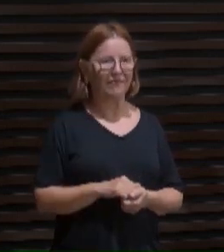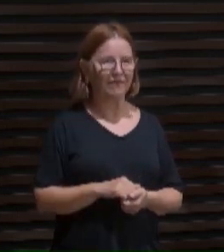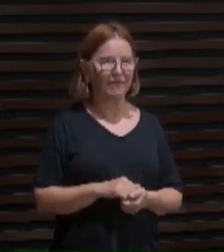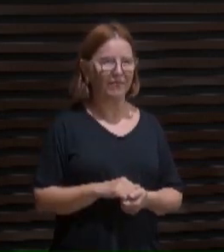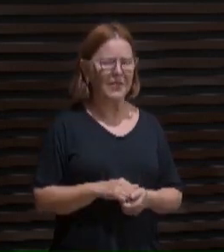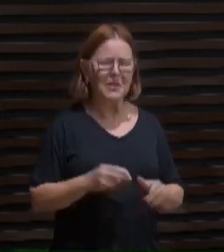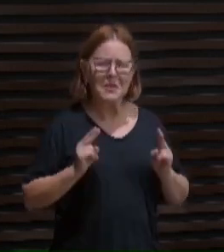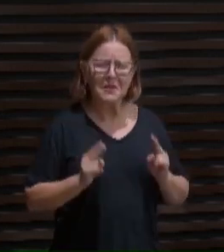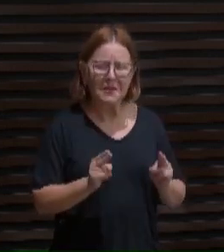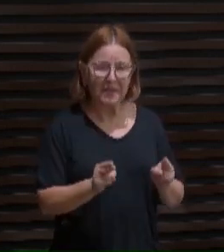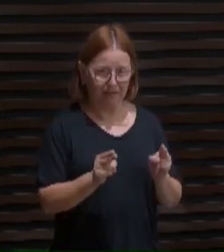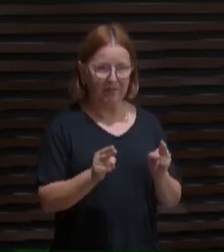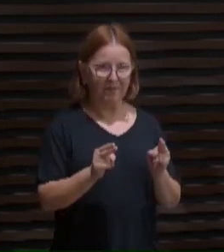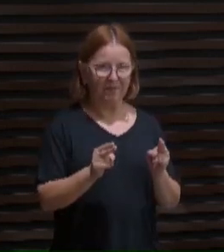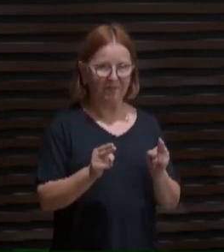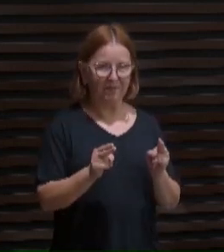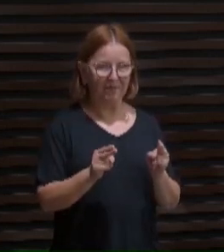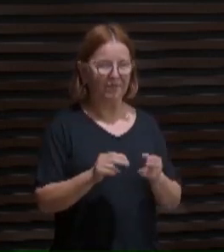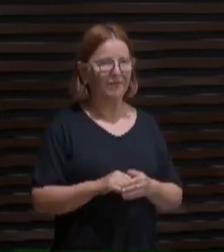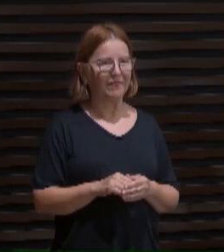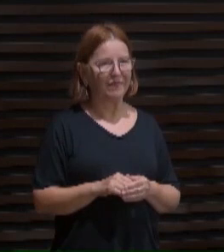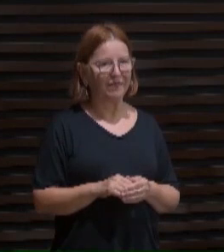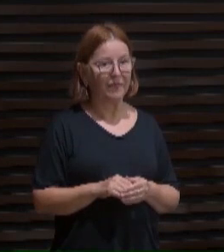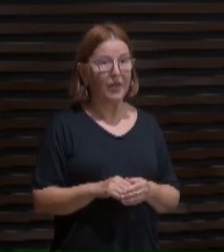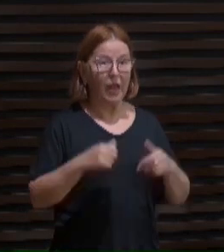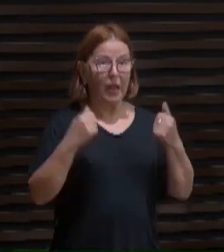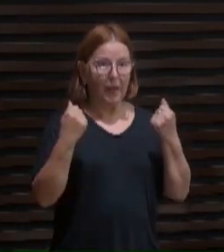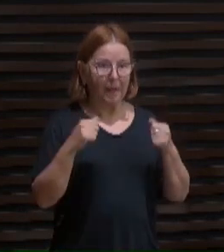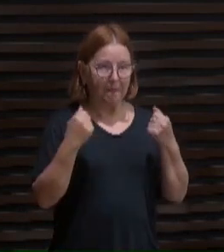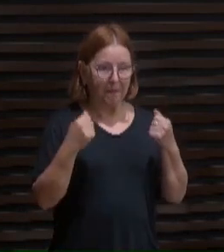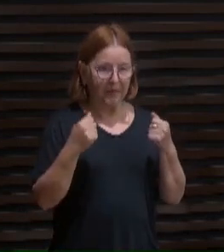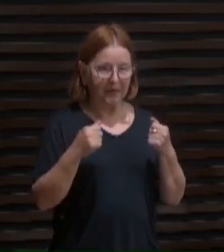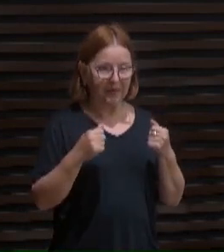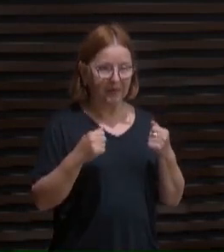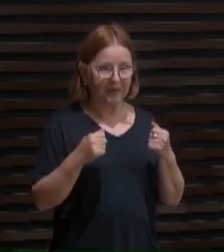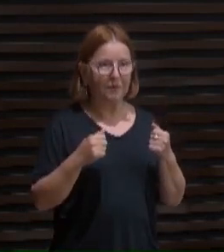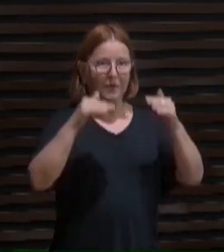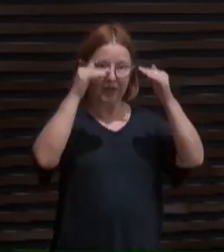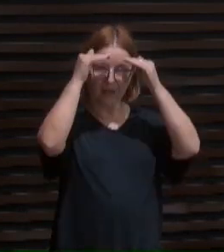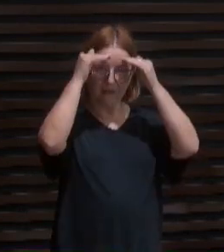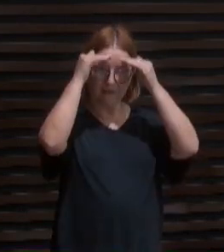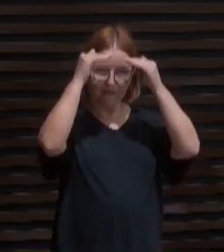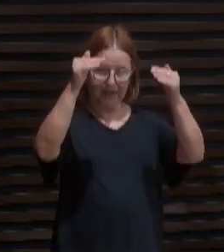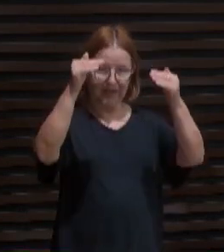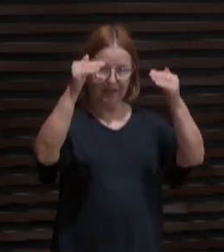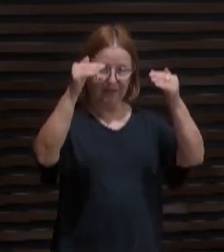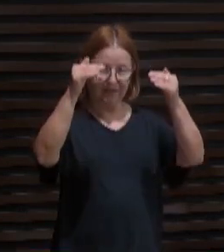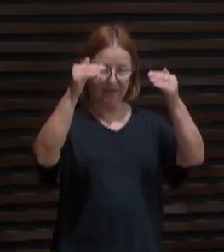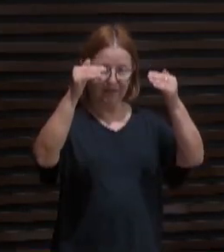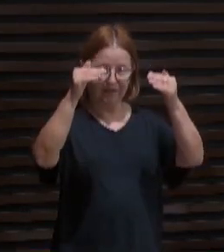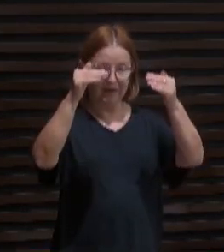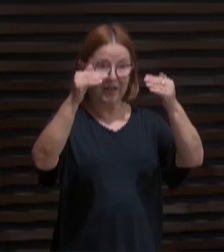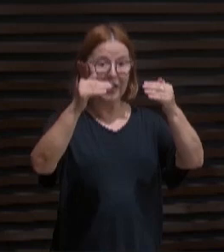Todas as vezes. Nós precisamos ser muito fiéis ao que está escrito.